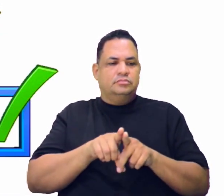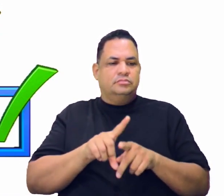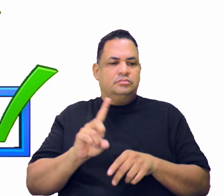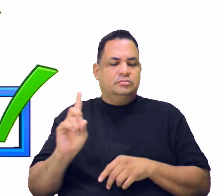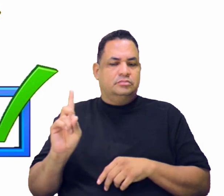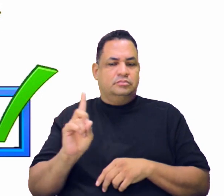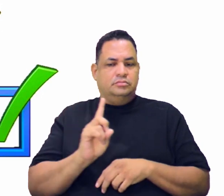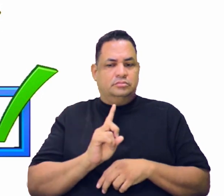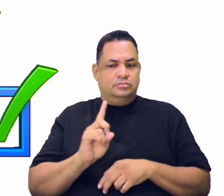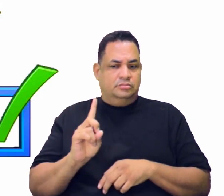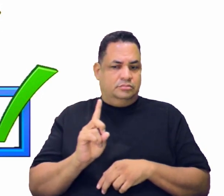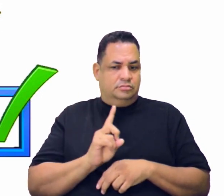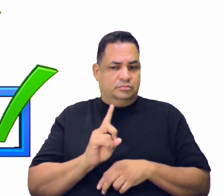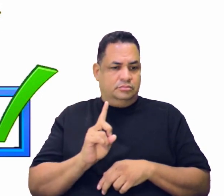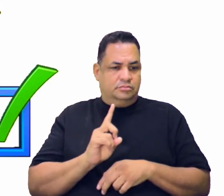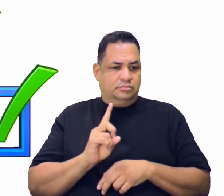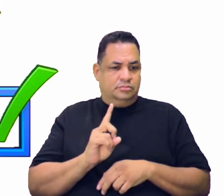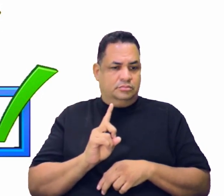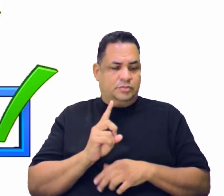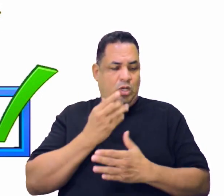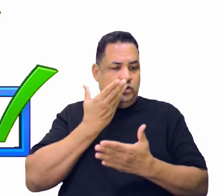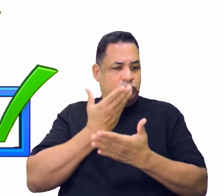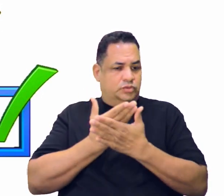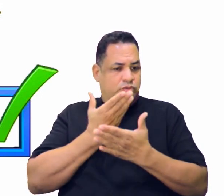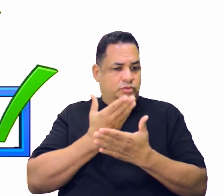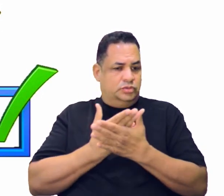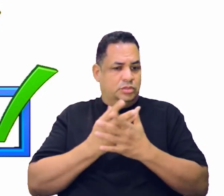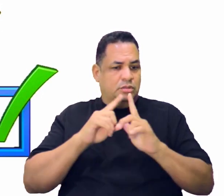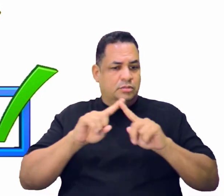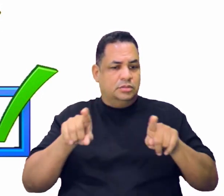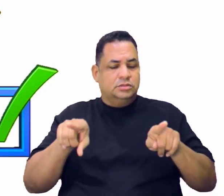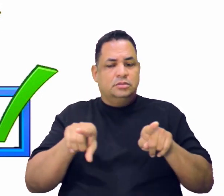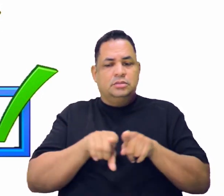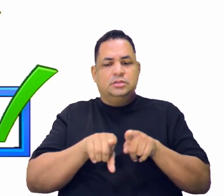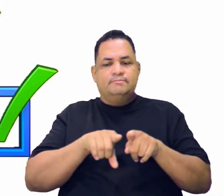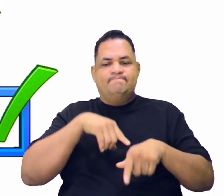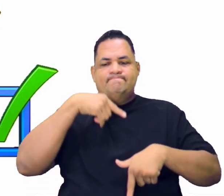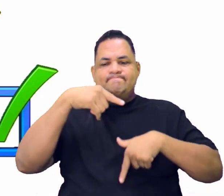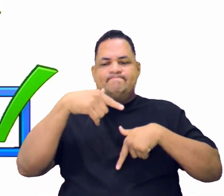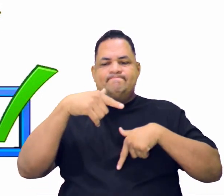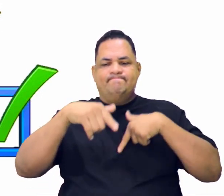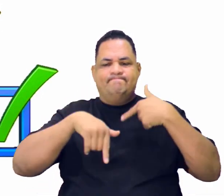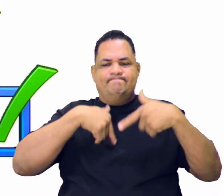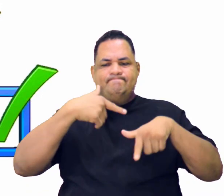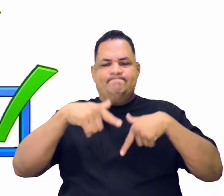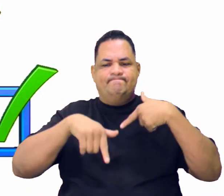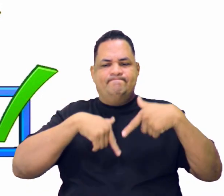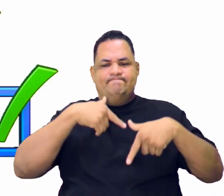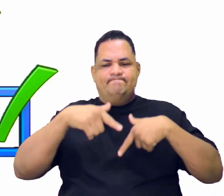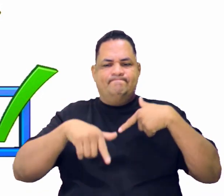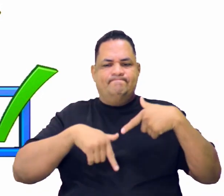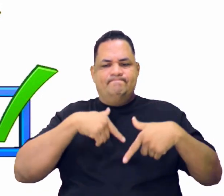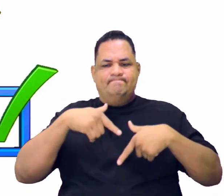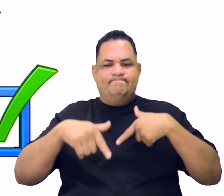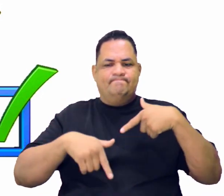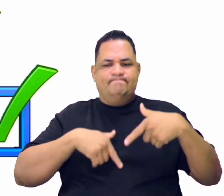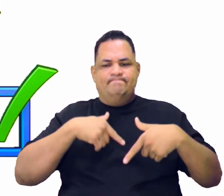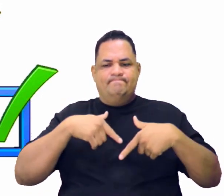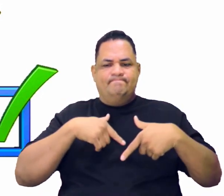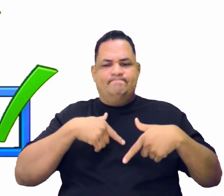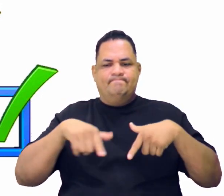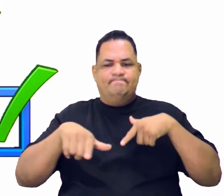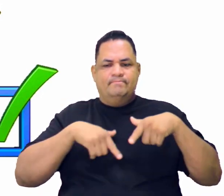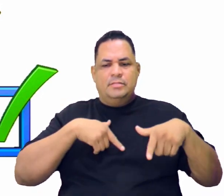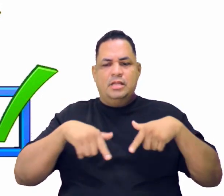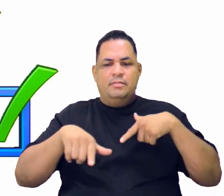Não só estuda, mas também trabalha. O que eu ainda agora falei? Que